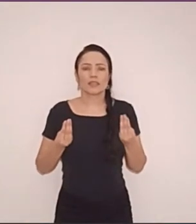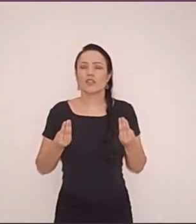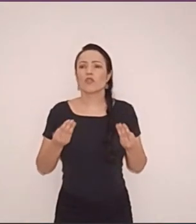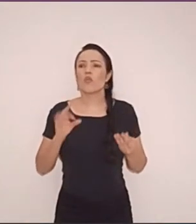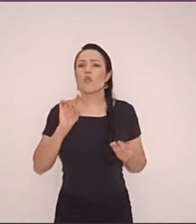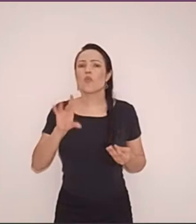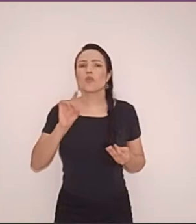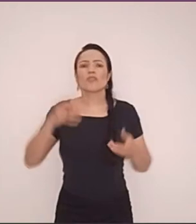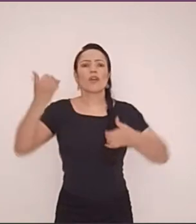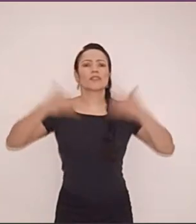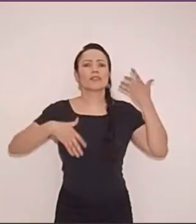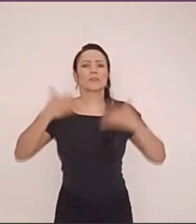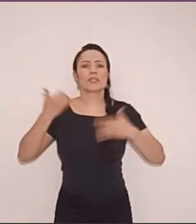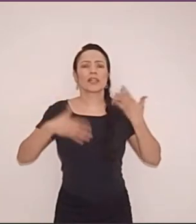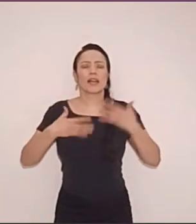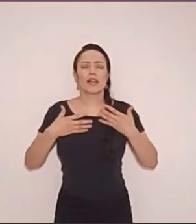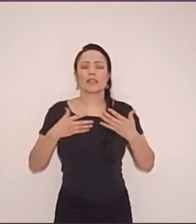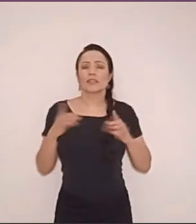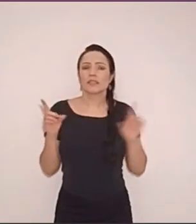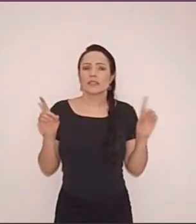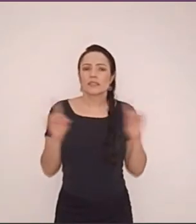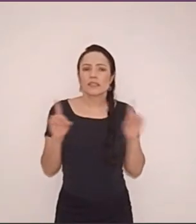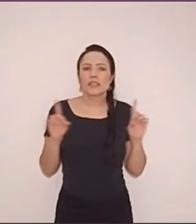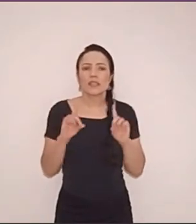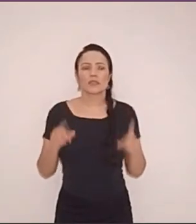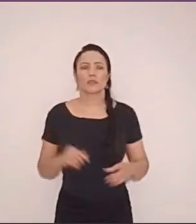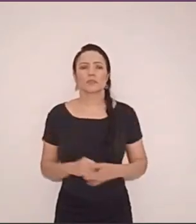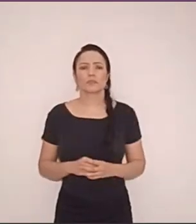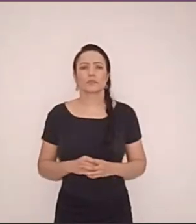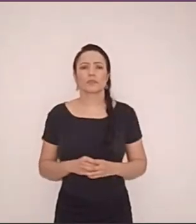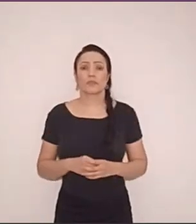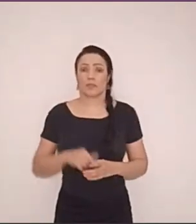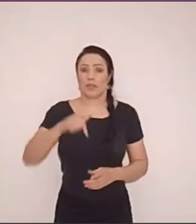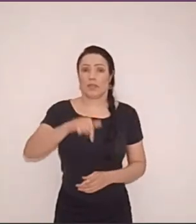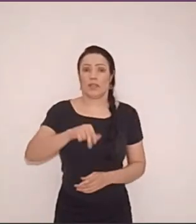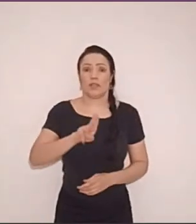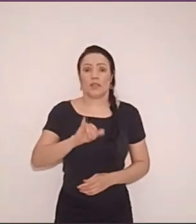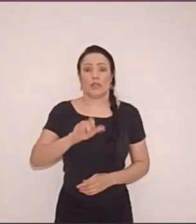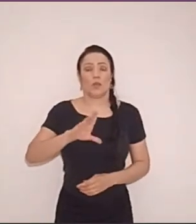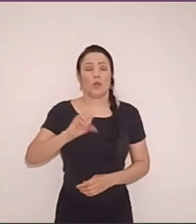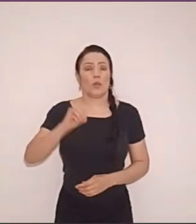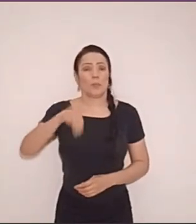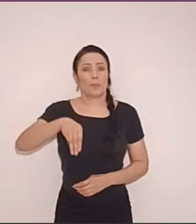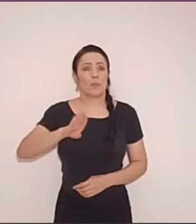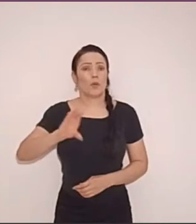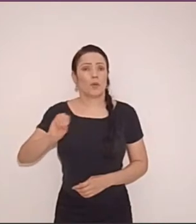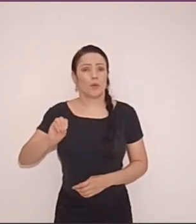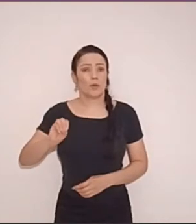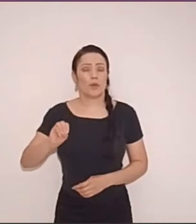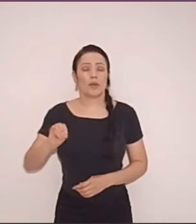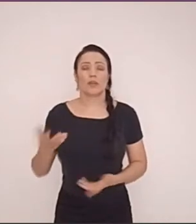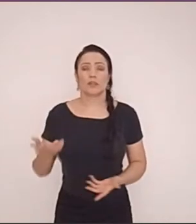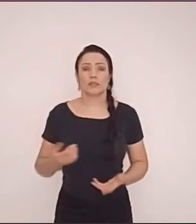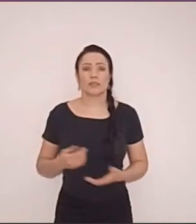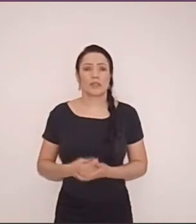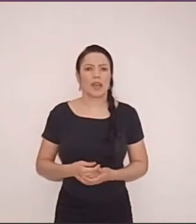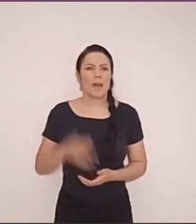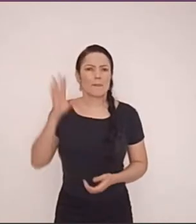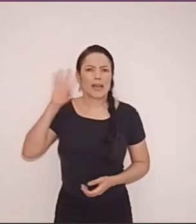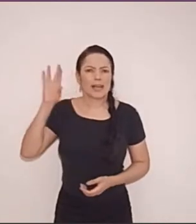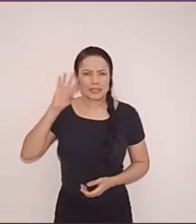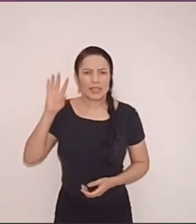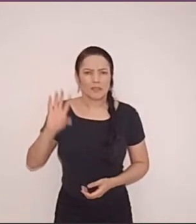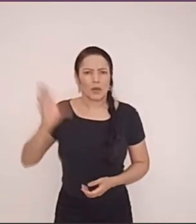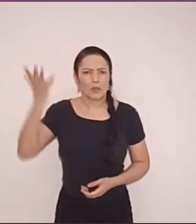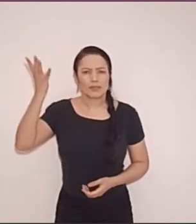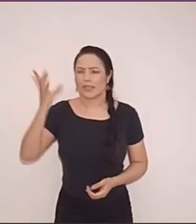partir das teorias falou na parte de ar capaz de Quilombo não a partir da Europa isso era quase impensável